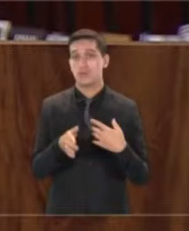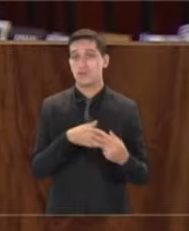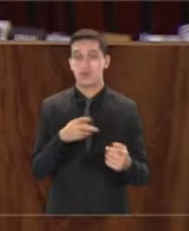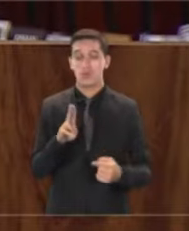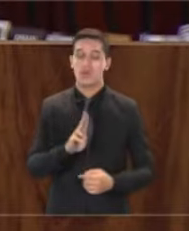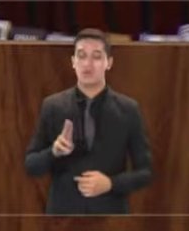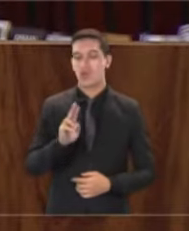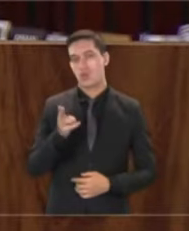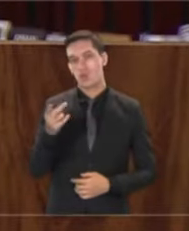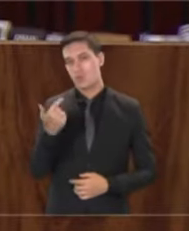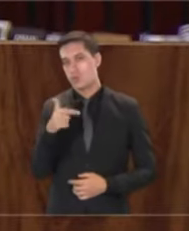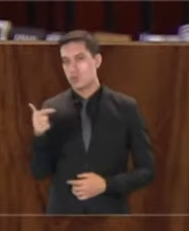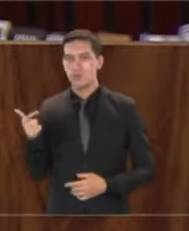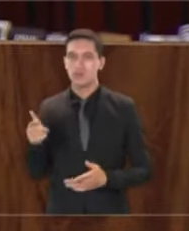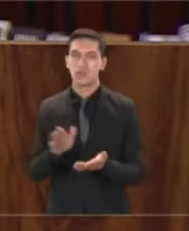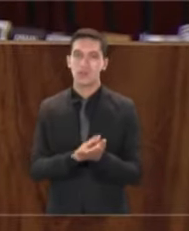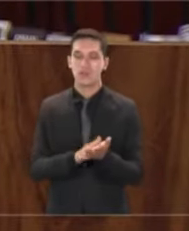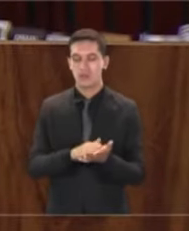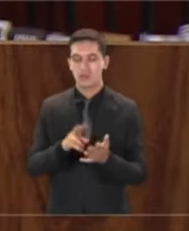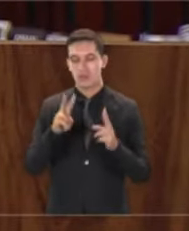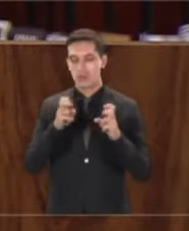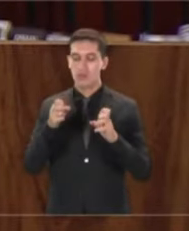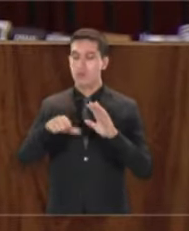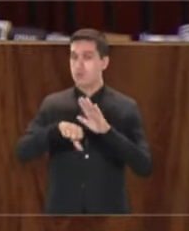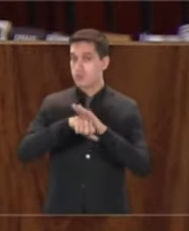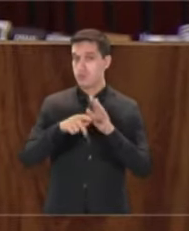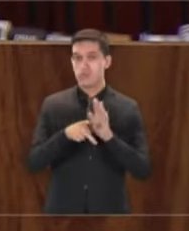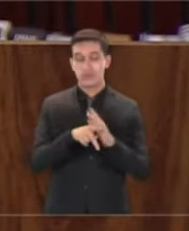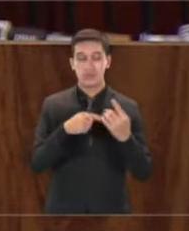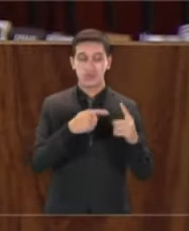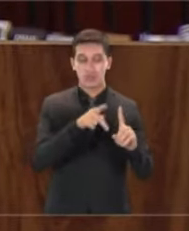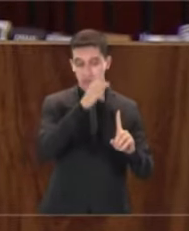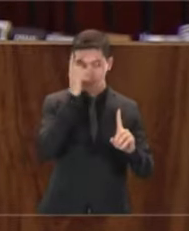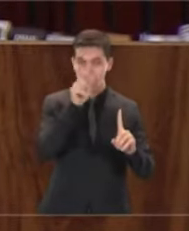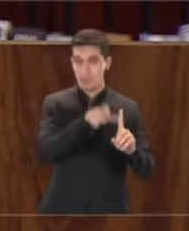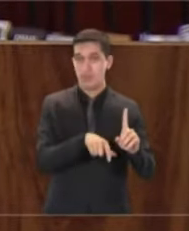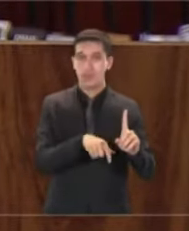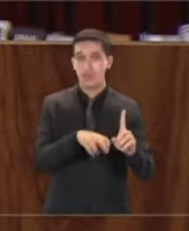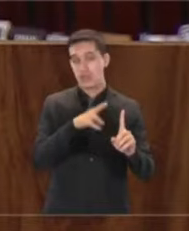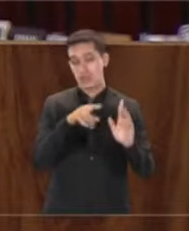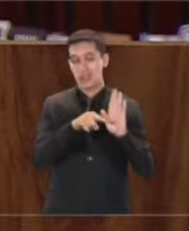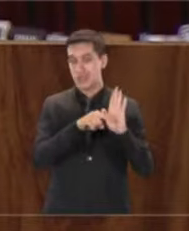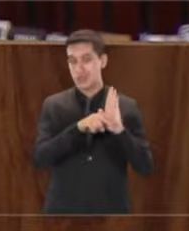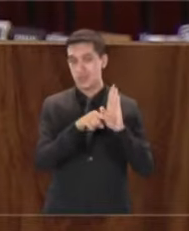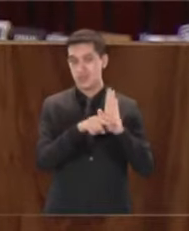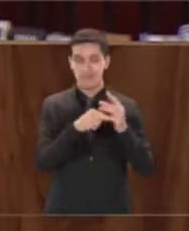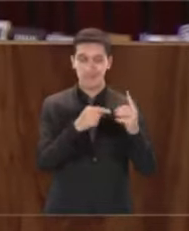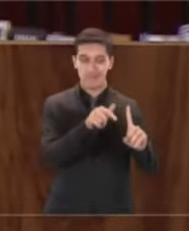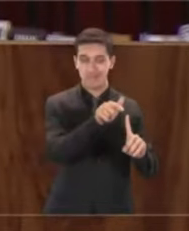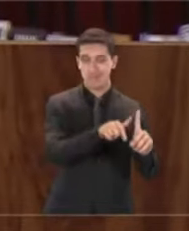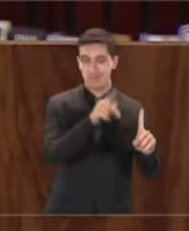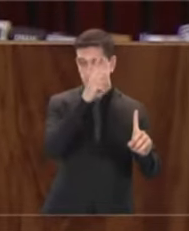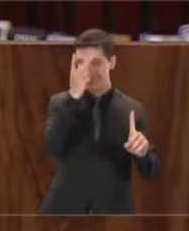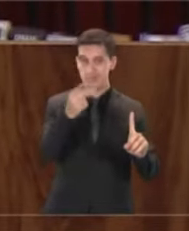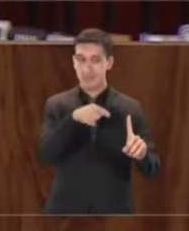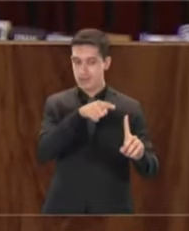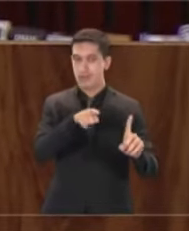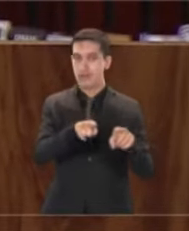não conteúdo crítico ou desfavorável a candidato, que produz desinformação.